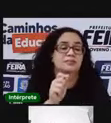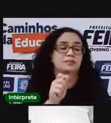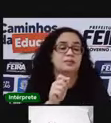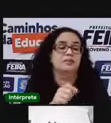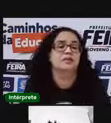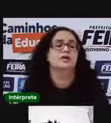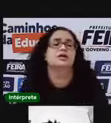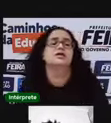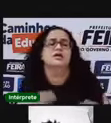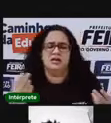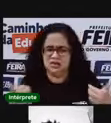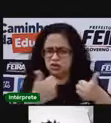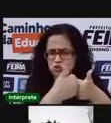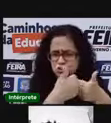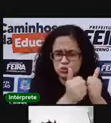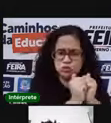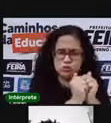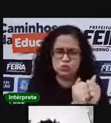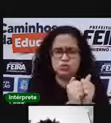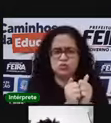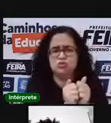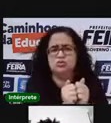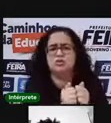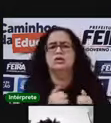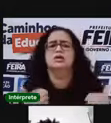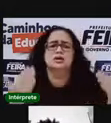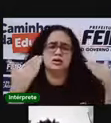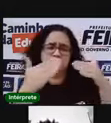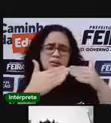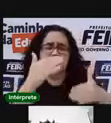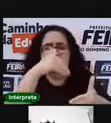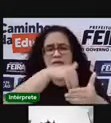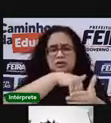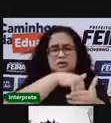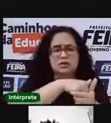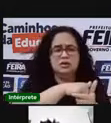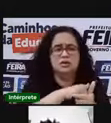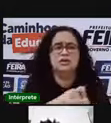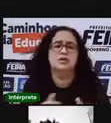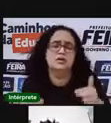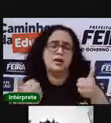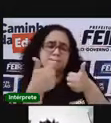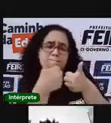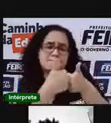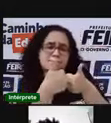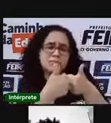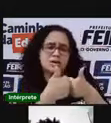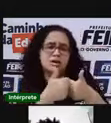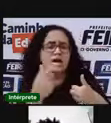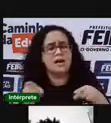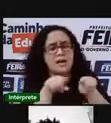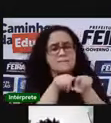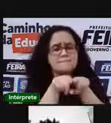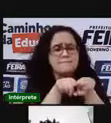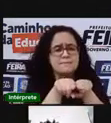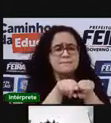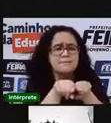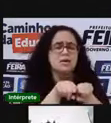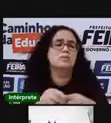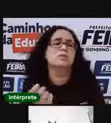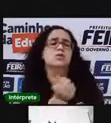É quem está do meu lado? Quem mora comigo? Quem está aqui perto? É meu irmão que eu